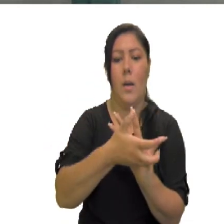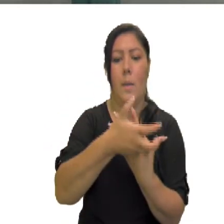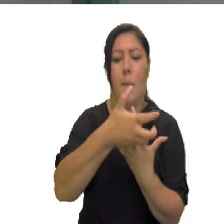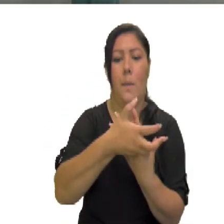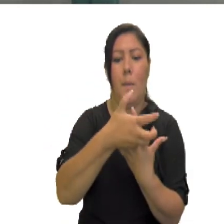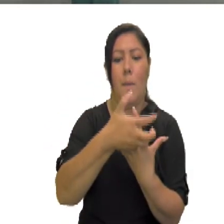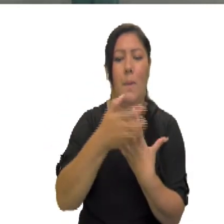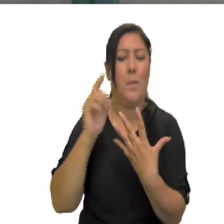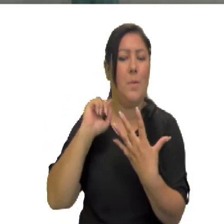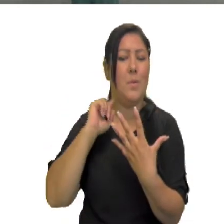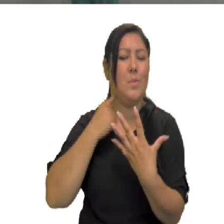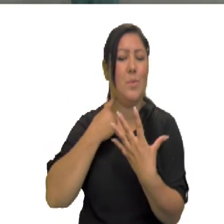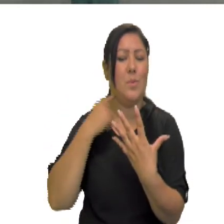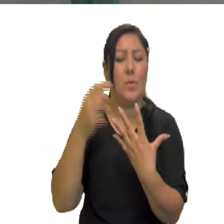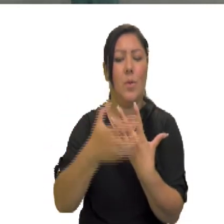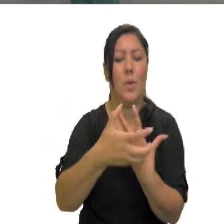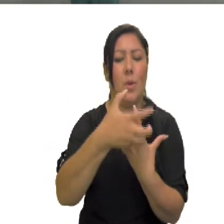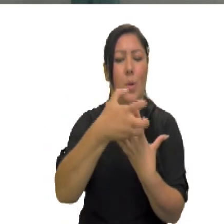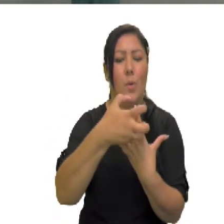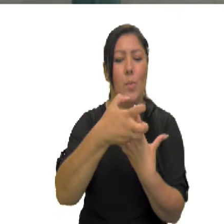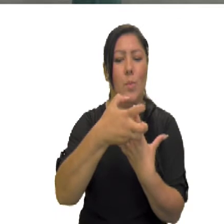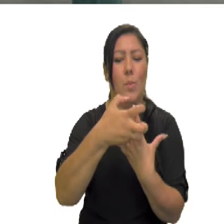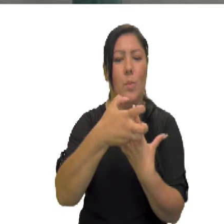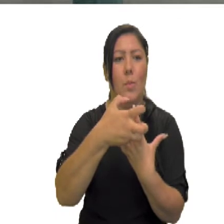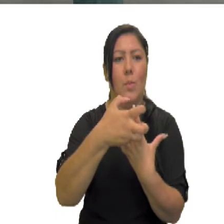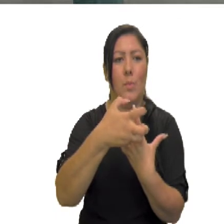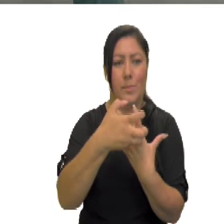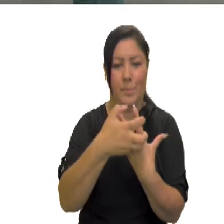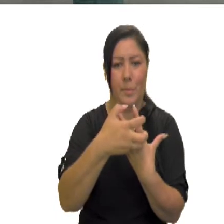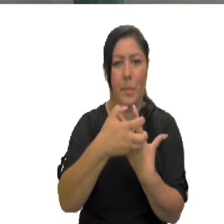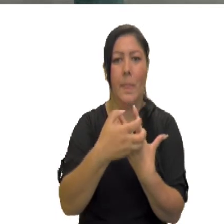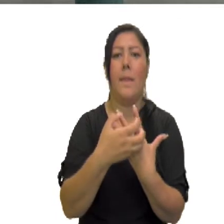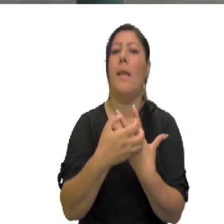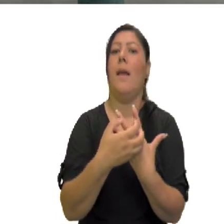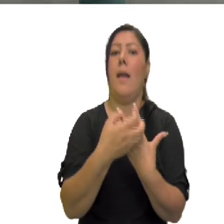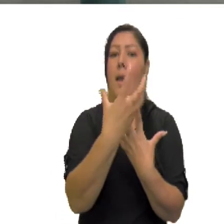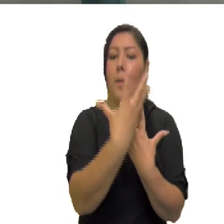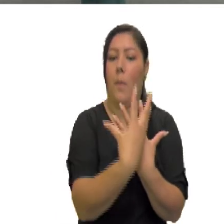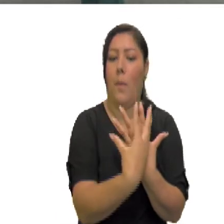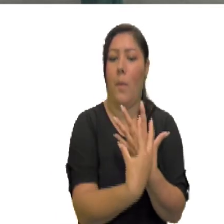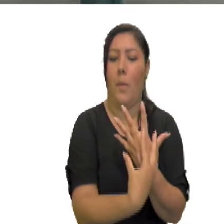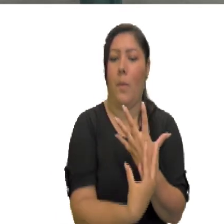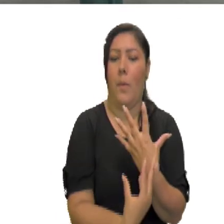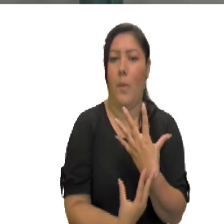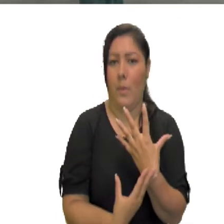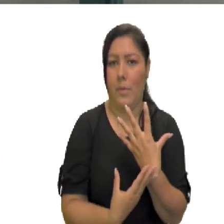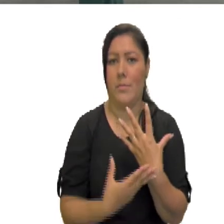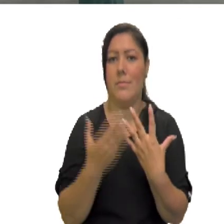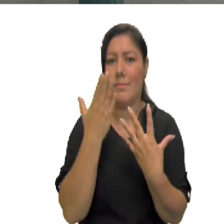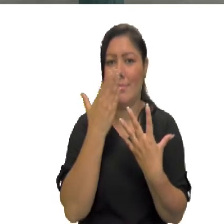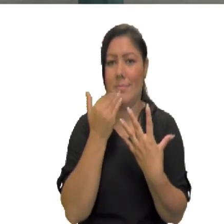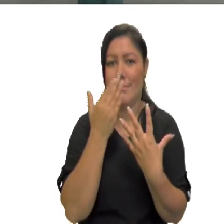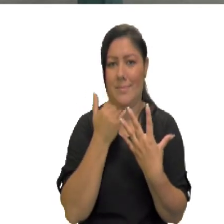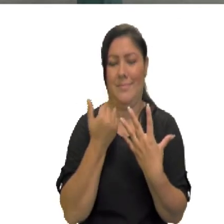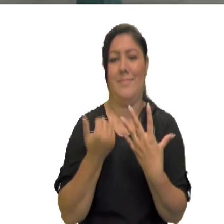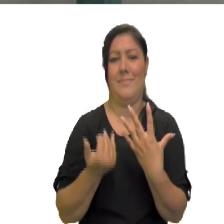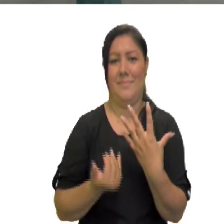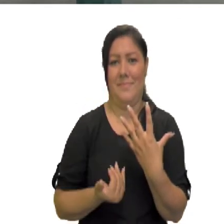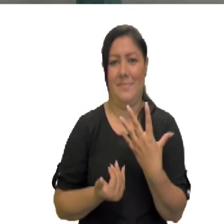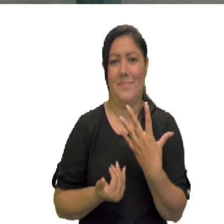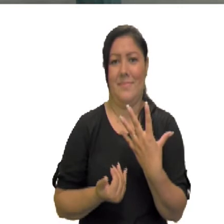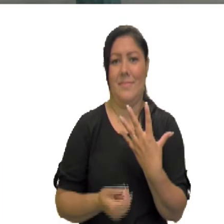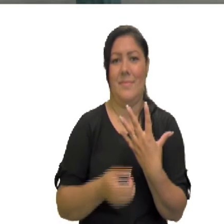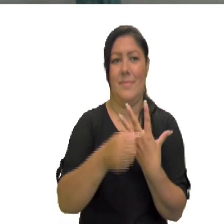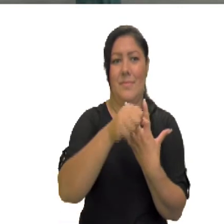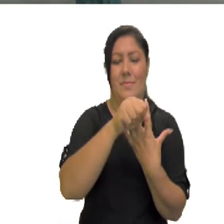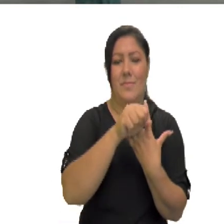dentro deste organismo aquilo que ele precisa para se nutrir e bota para fora, através dos